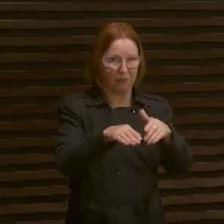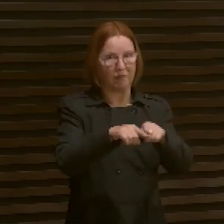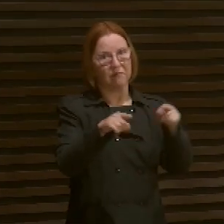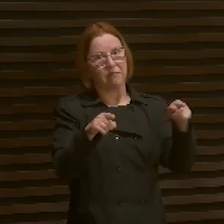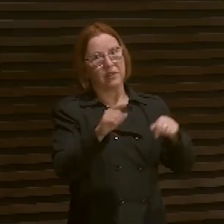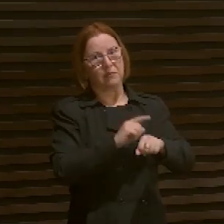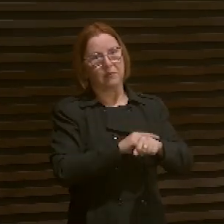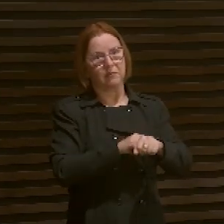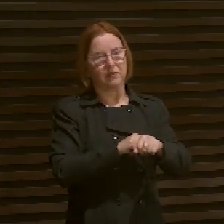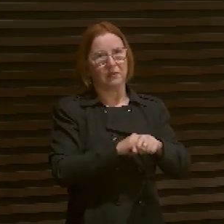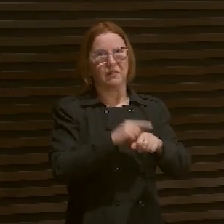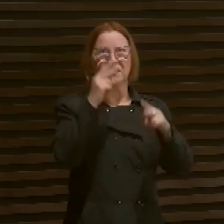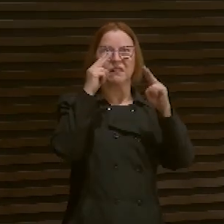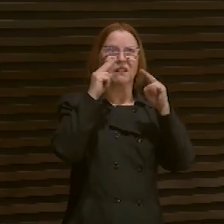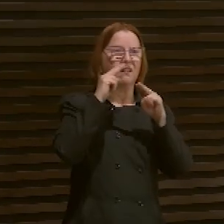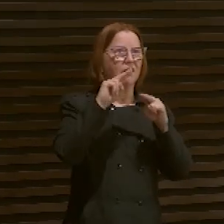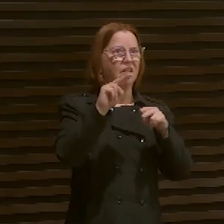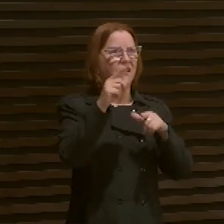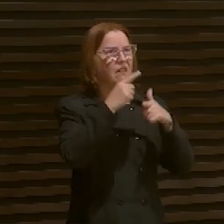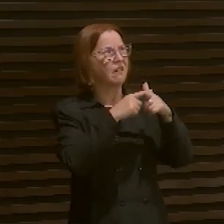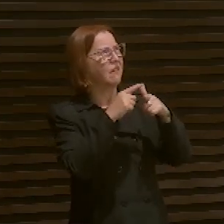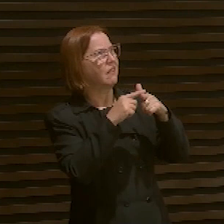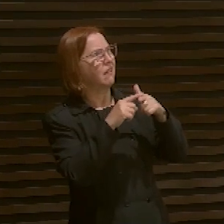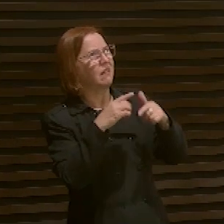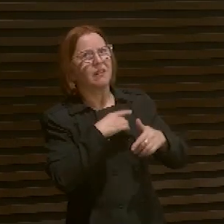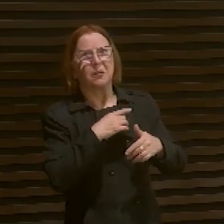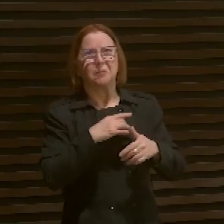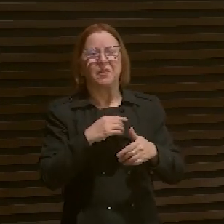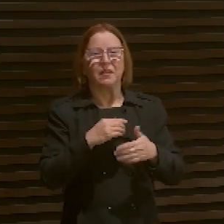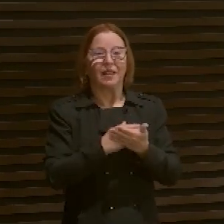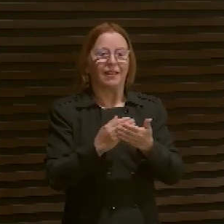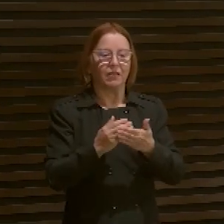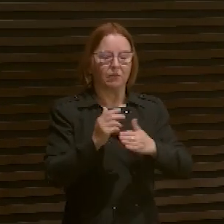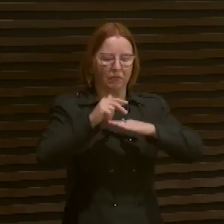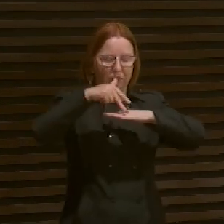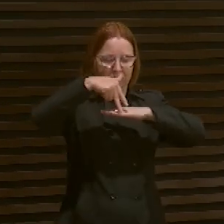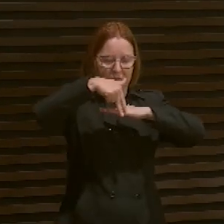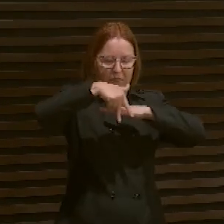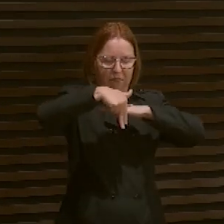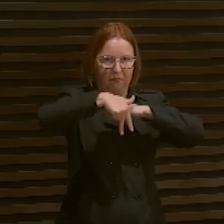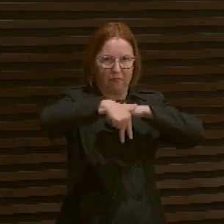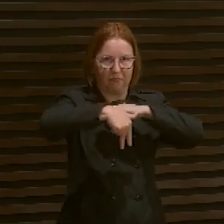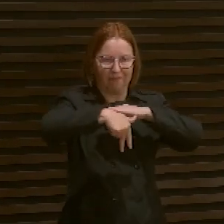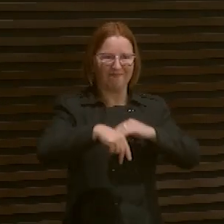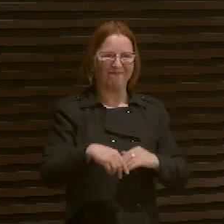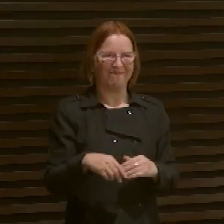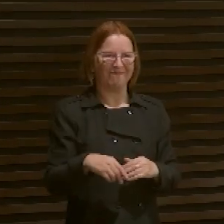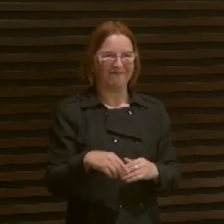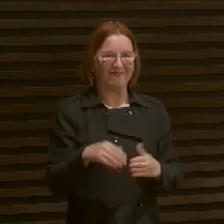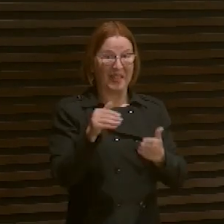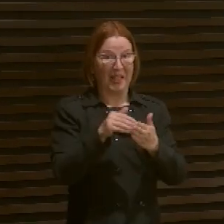a gente atenta para as circunstâncias e a gente tem medo e começa a afundar. A gente cantou o último cântico